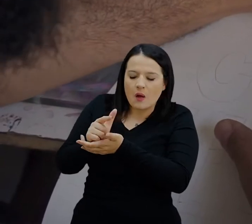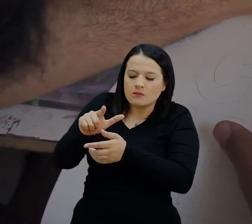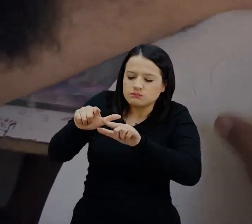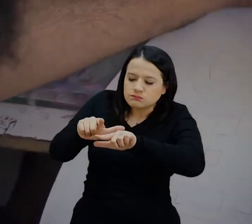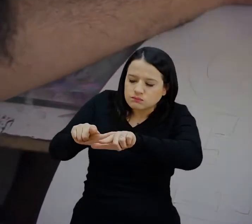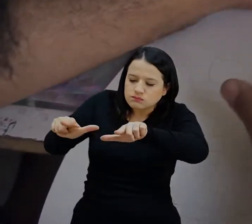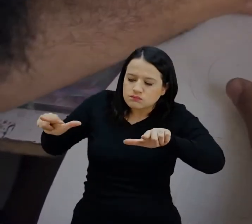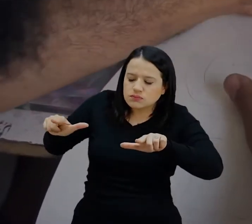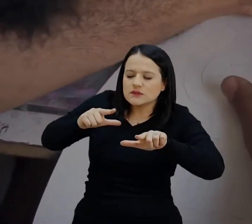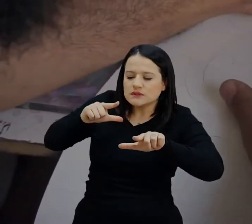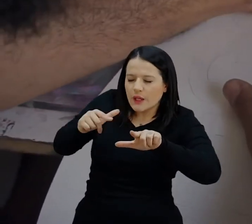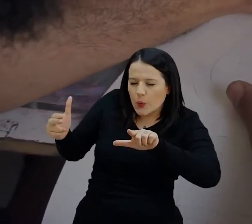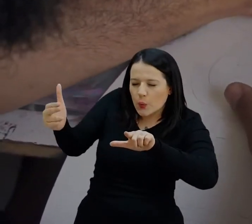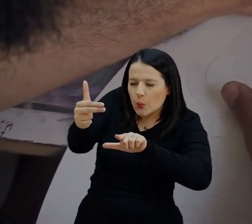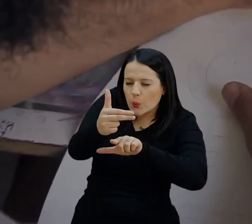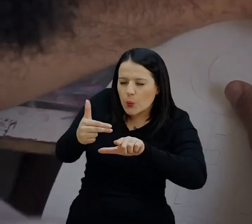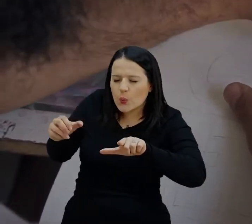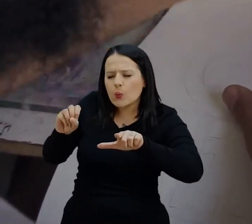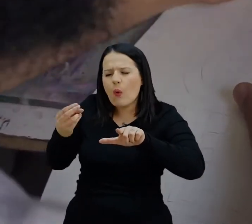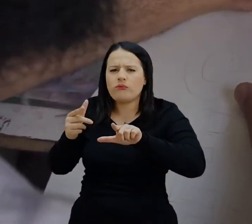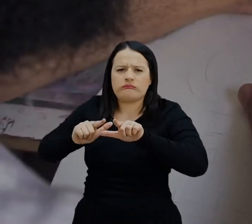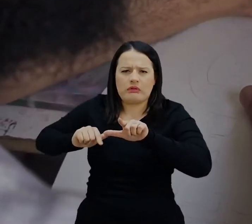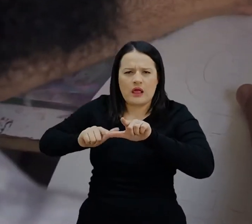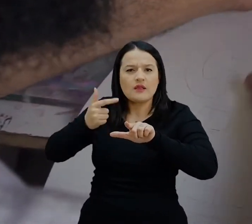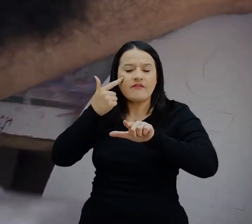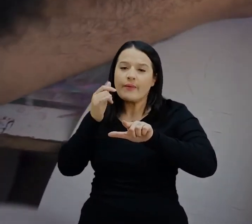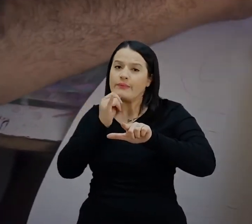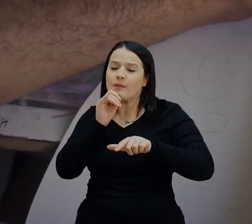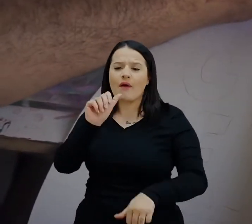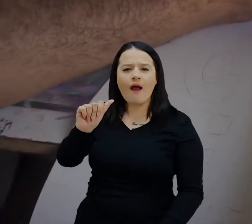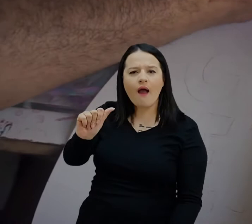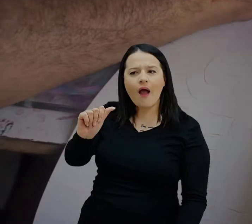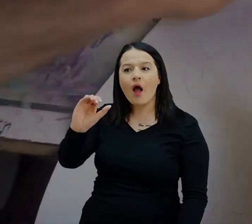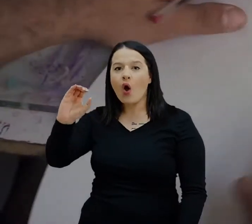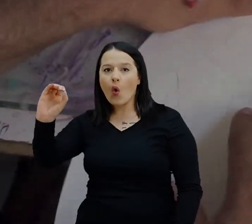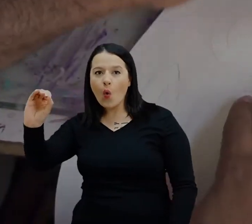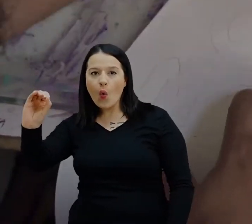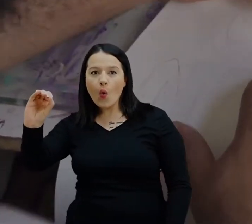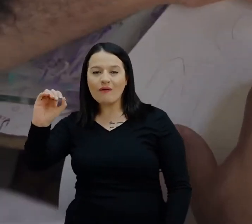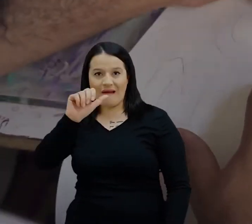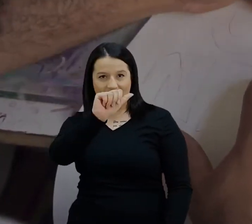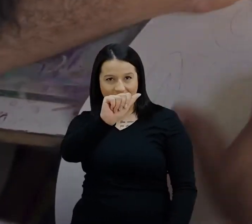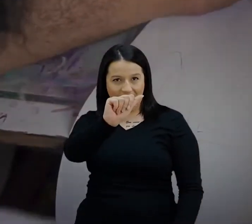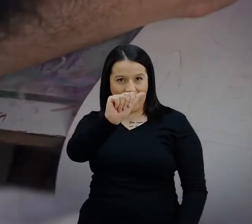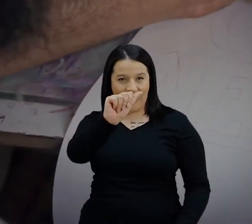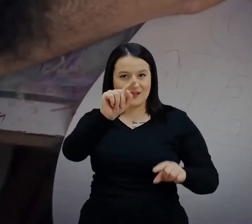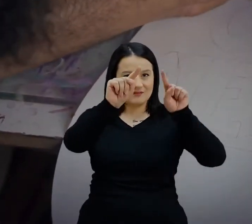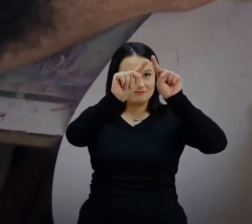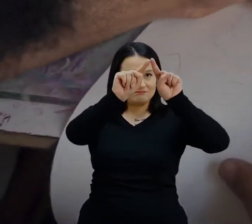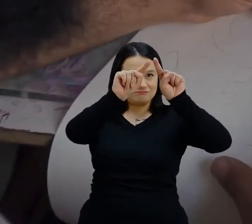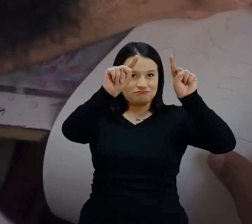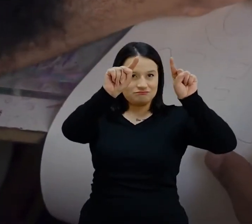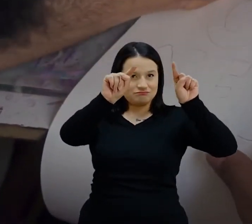do desenho, ou da letra aqui no caso, e aí a gente consegue manter a forma certinha. Por exemplo, a letra